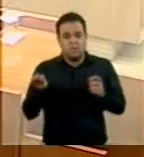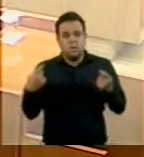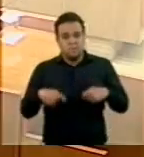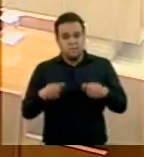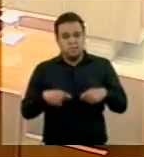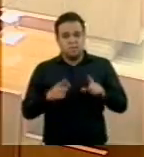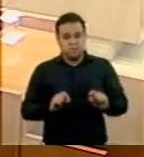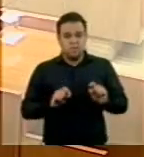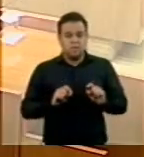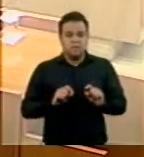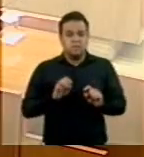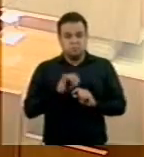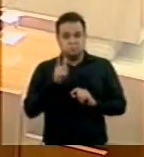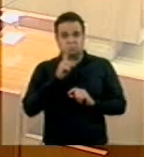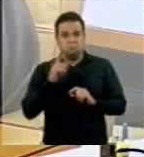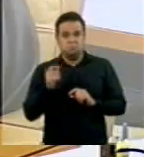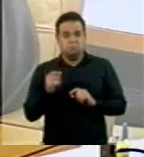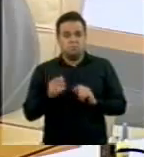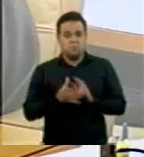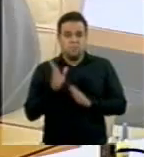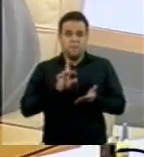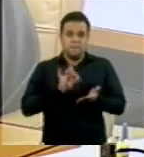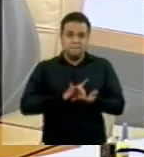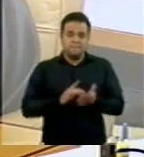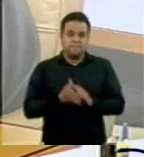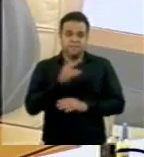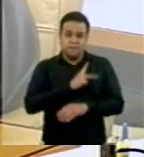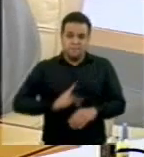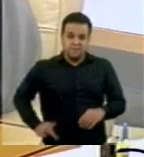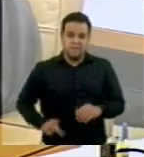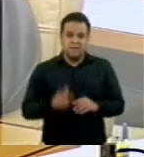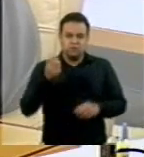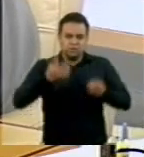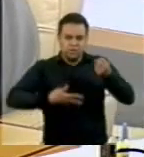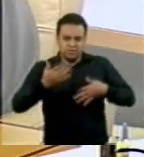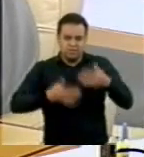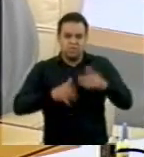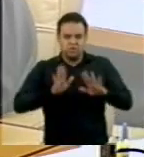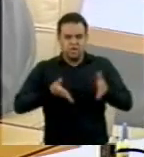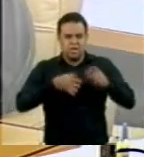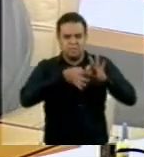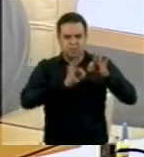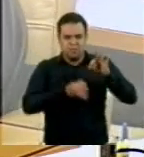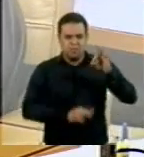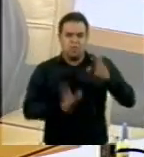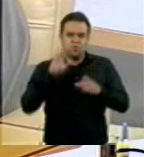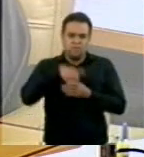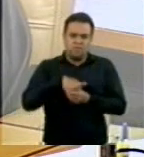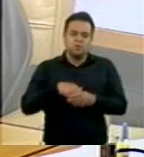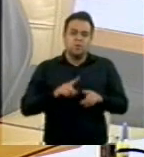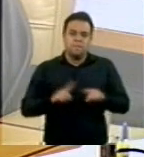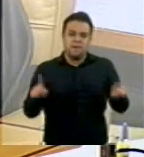imprimir eficácia. Senhora Presidente, com essas considerações, e já me alonguei no voto, mas a